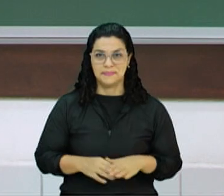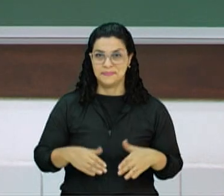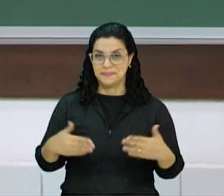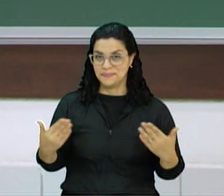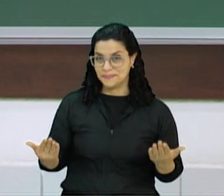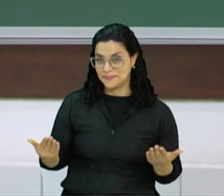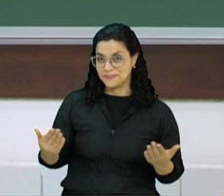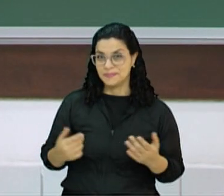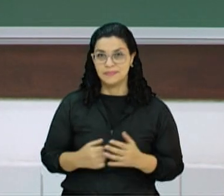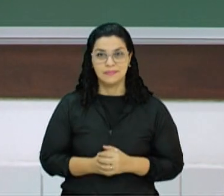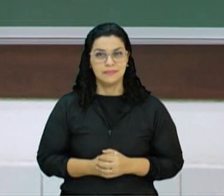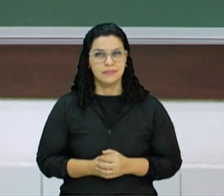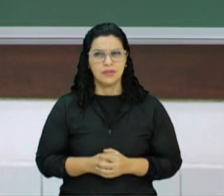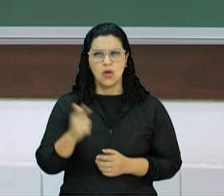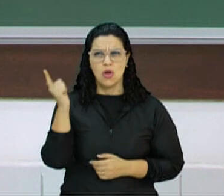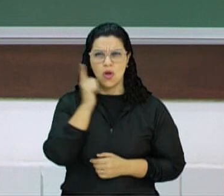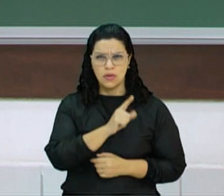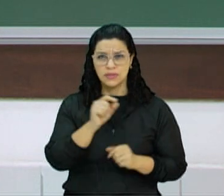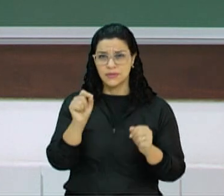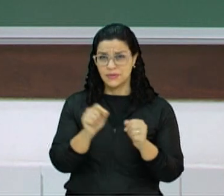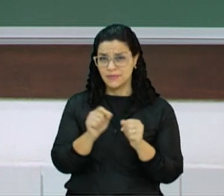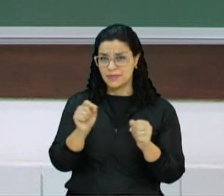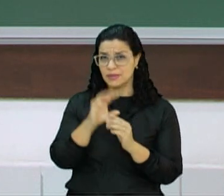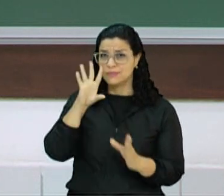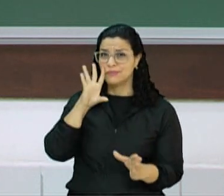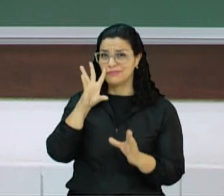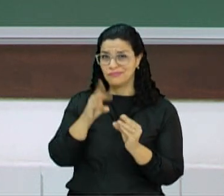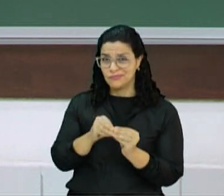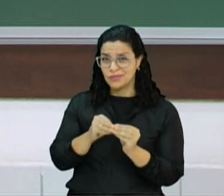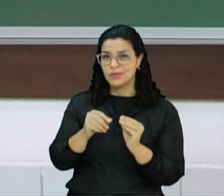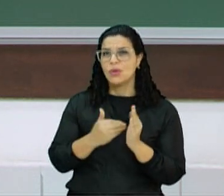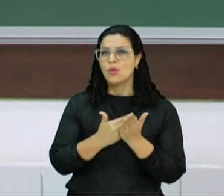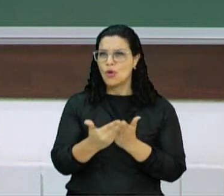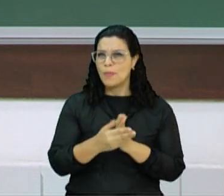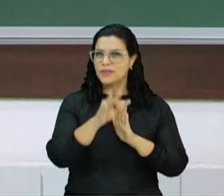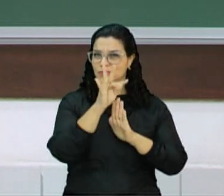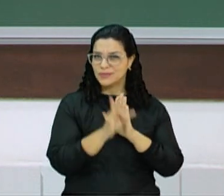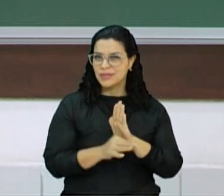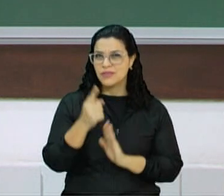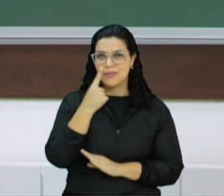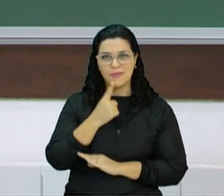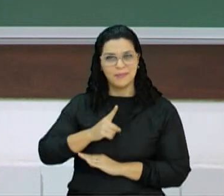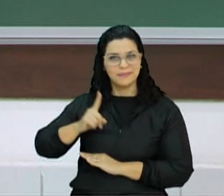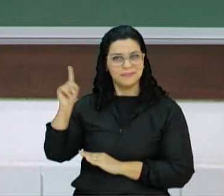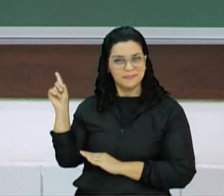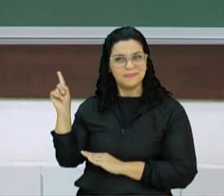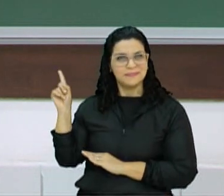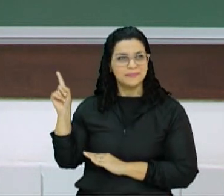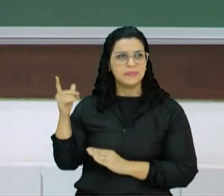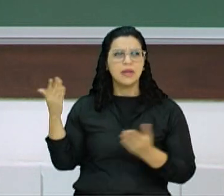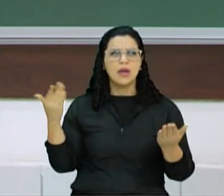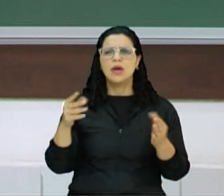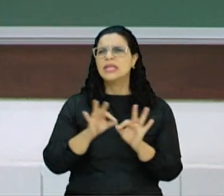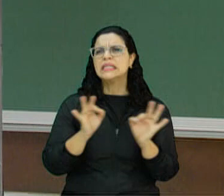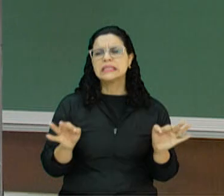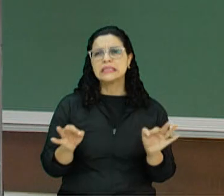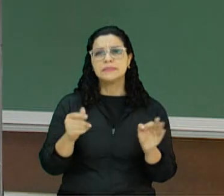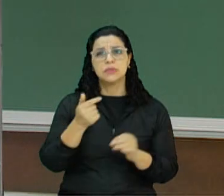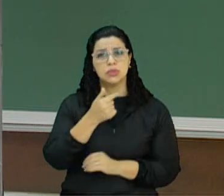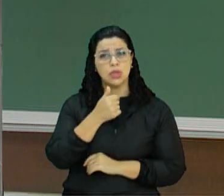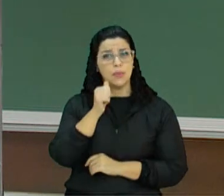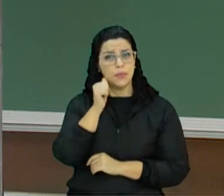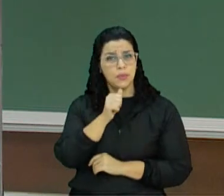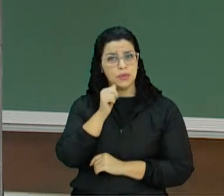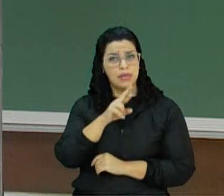E então, conseguiram fazer a sinopse da primeira parte do conto? Vamos lá? Olha aqui como é curtinho, como eu falei